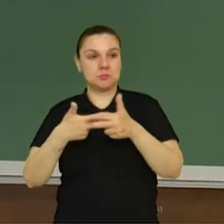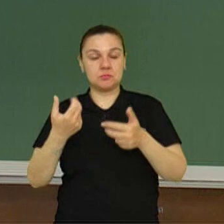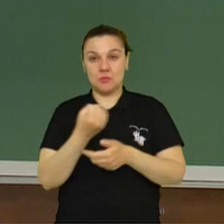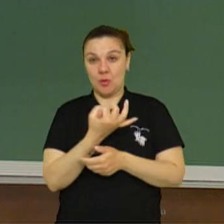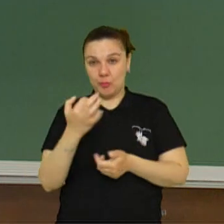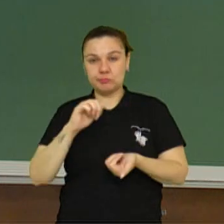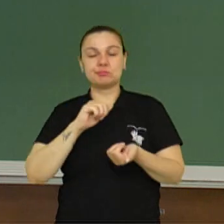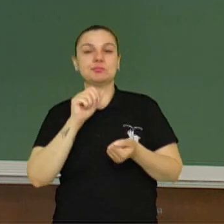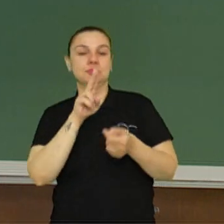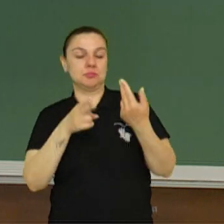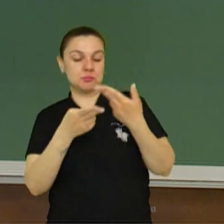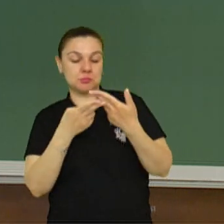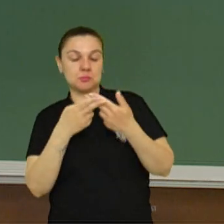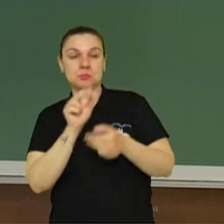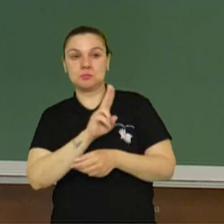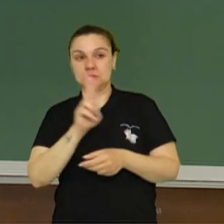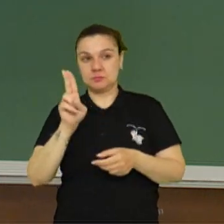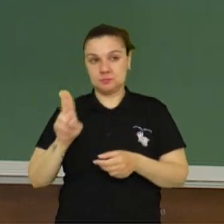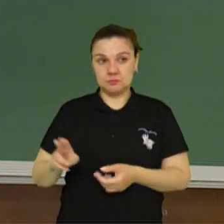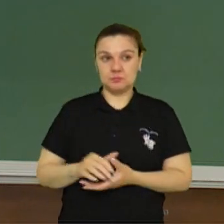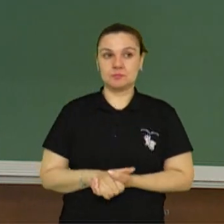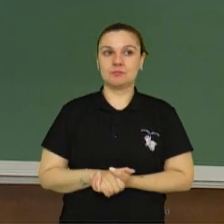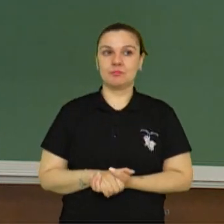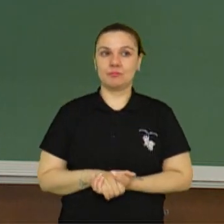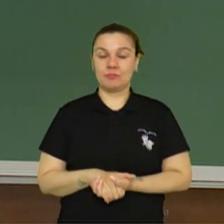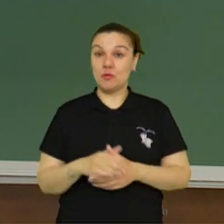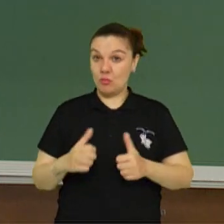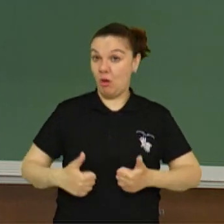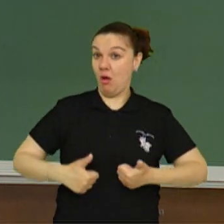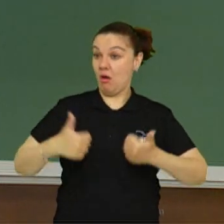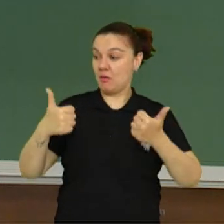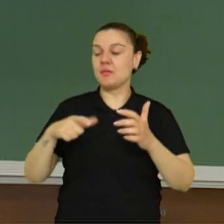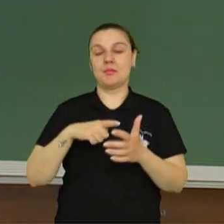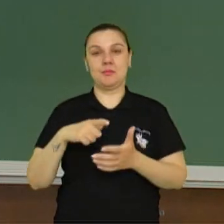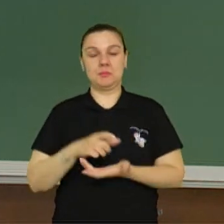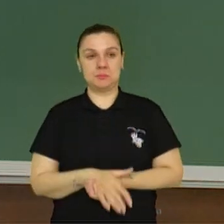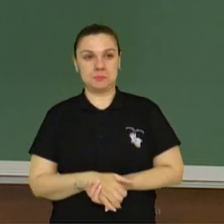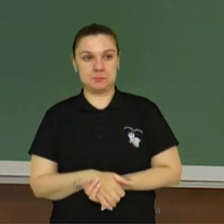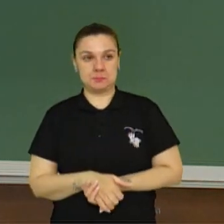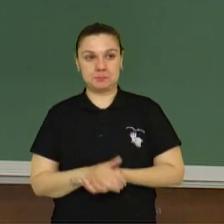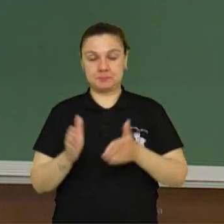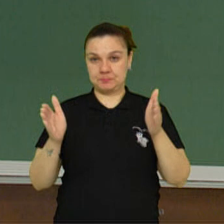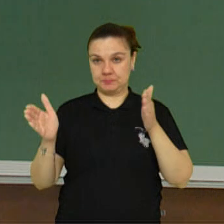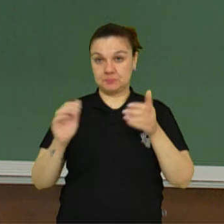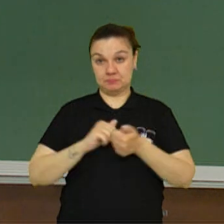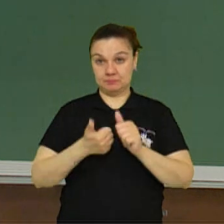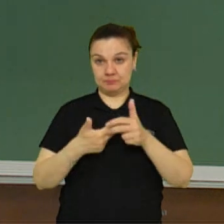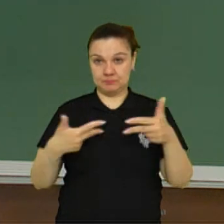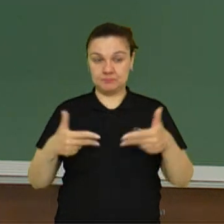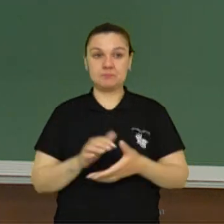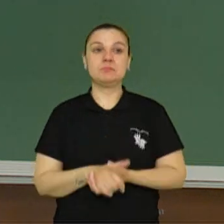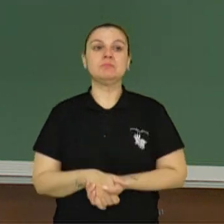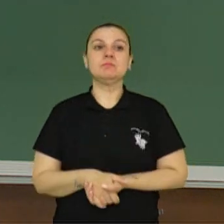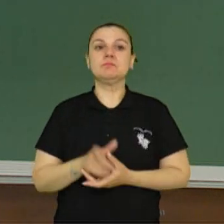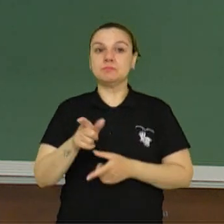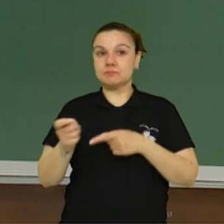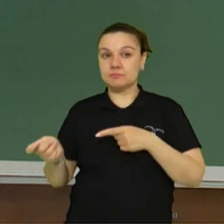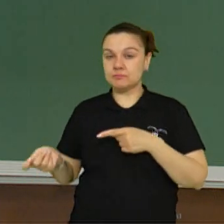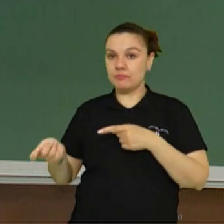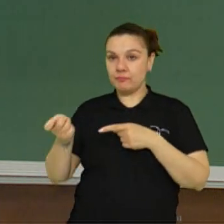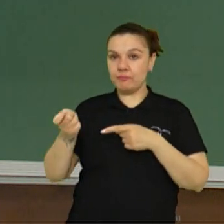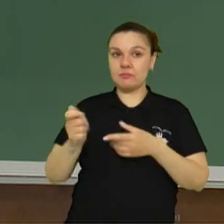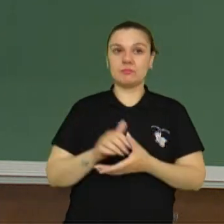adaptam usam esse nome. Então é como se fosse um feito incrível dentro de um determinado esporte. No tênis de